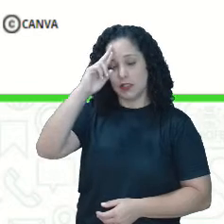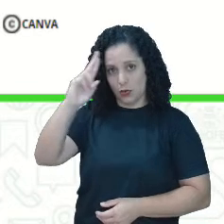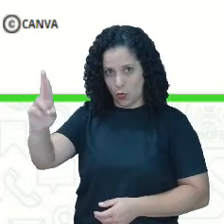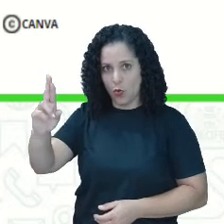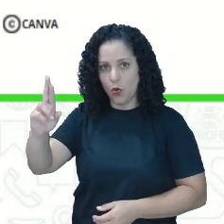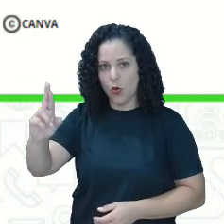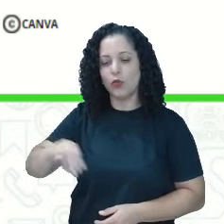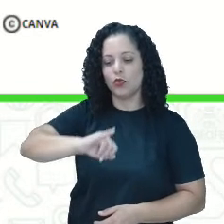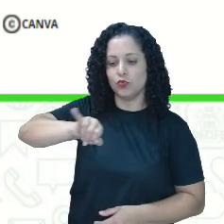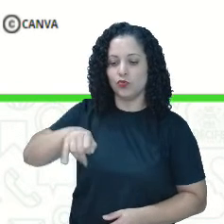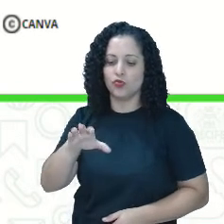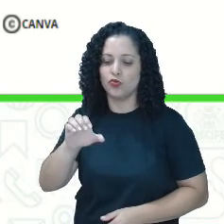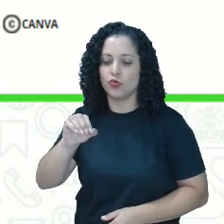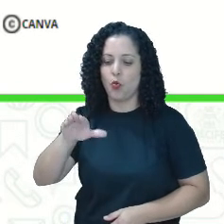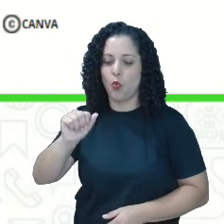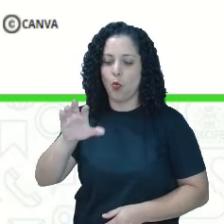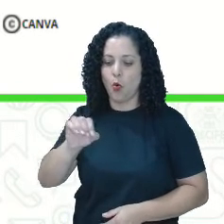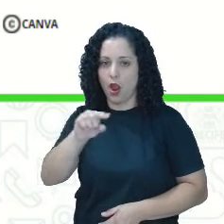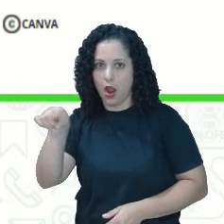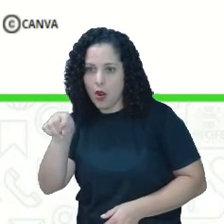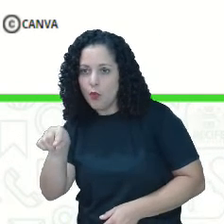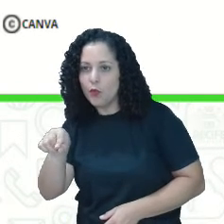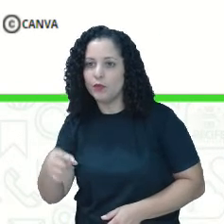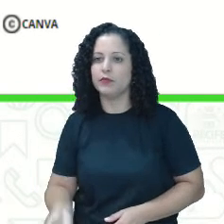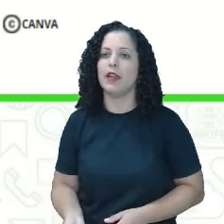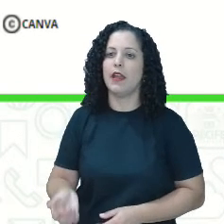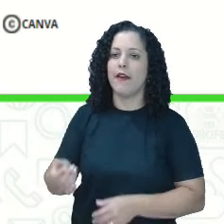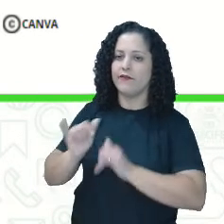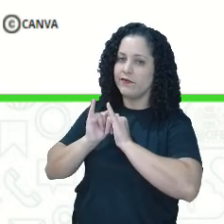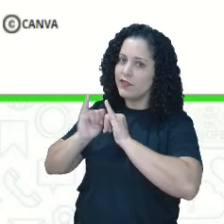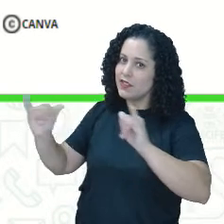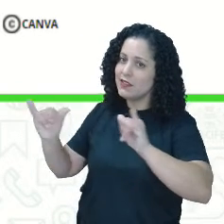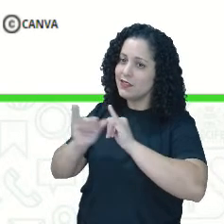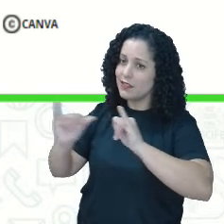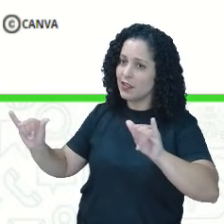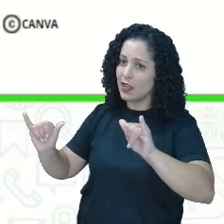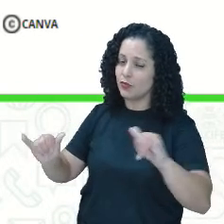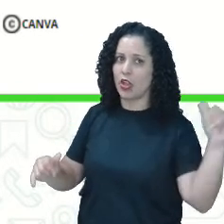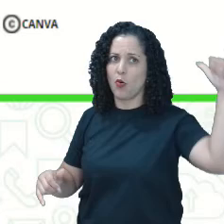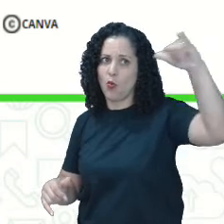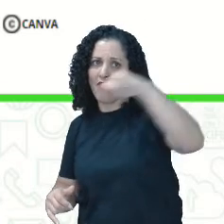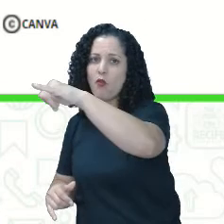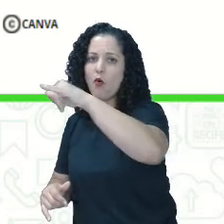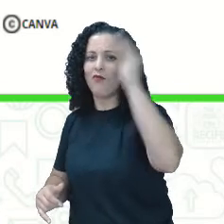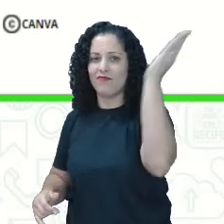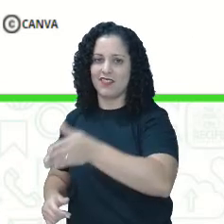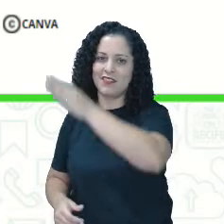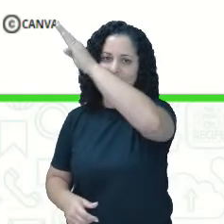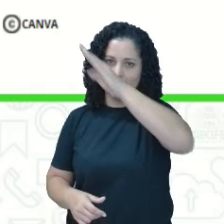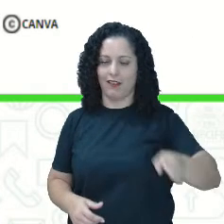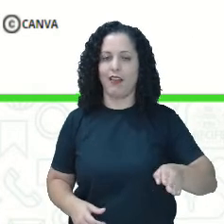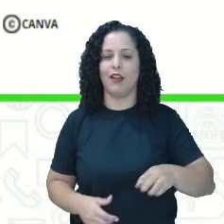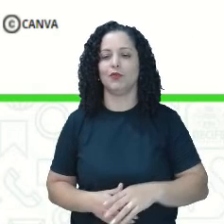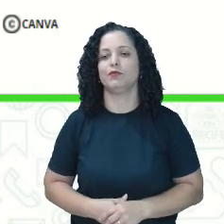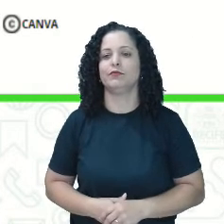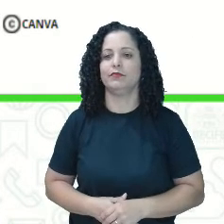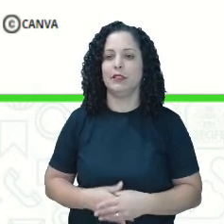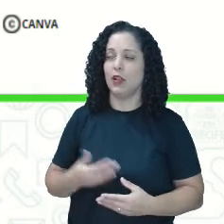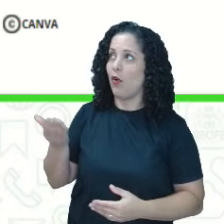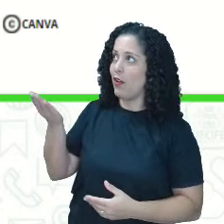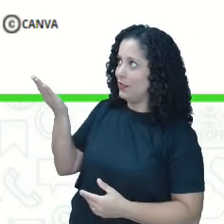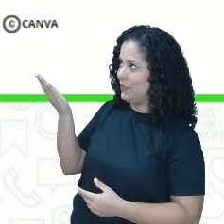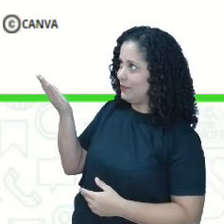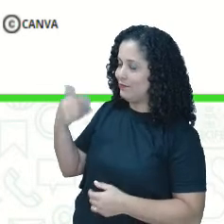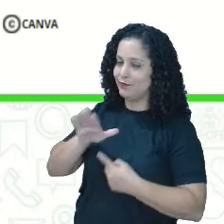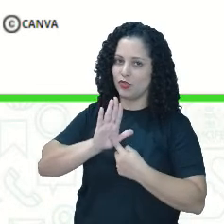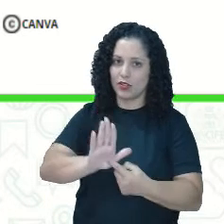né? João, lamentamos informar que o seu voo foi cancelado, tá certo? Então, nós usamos ali